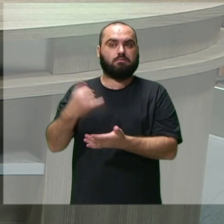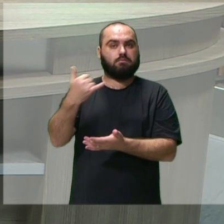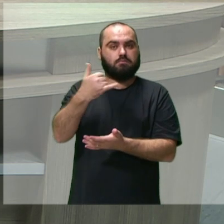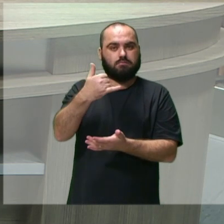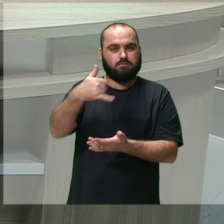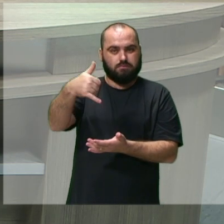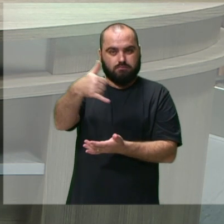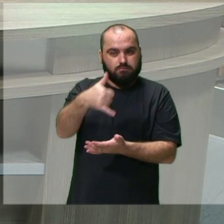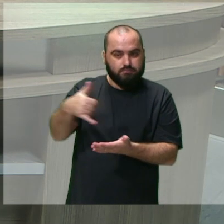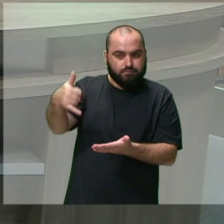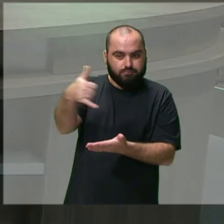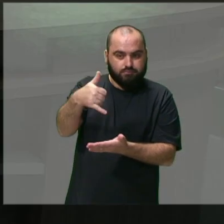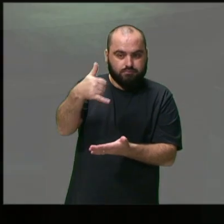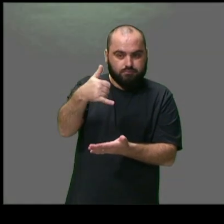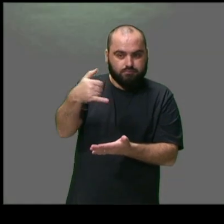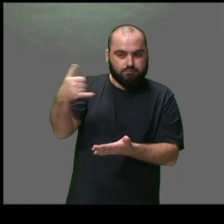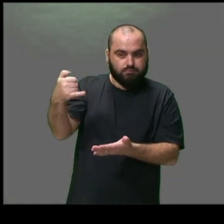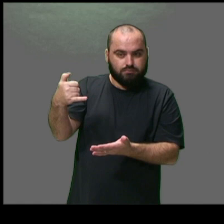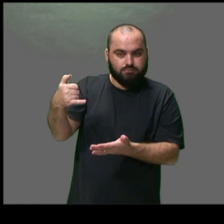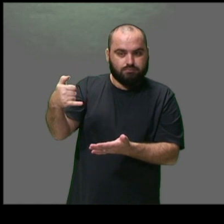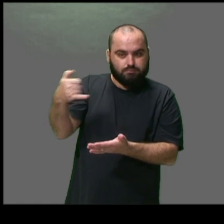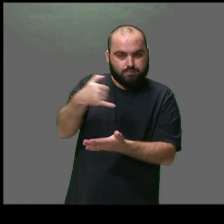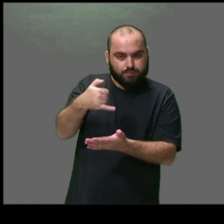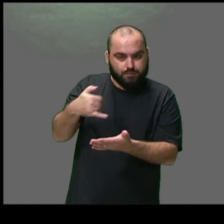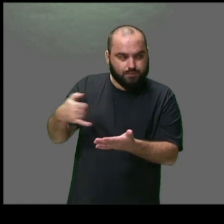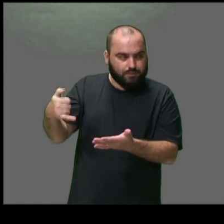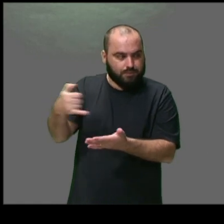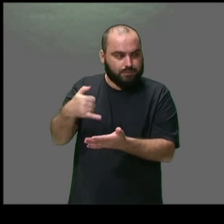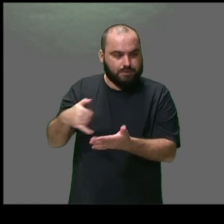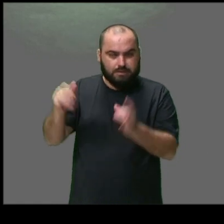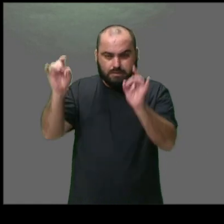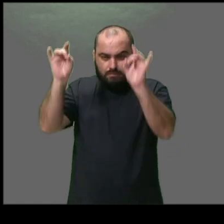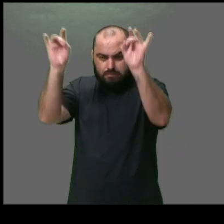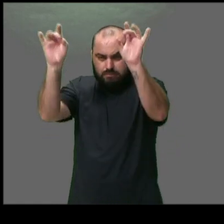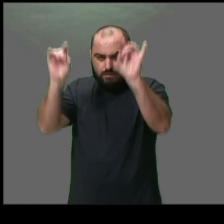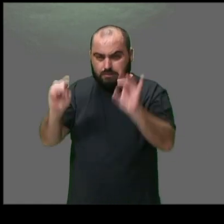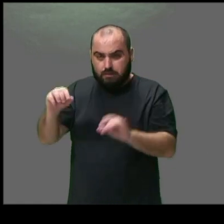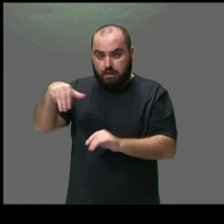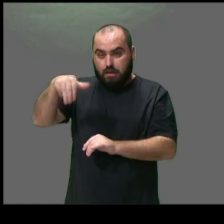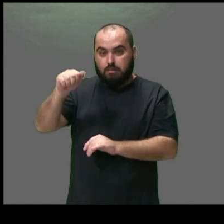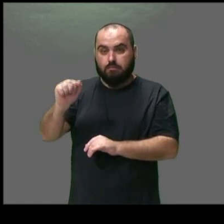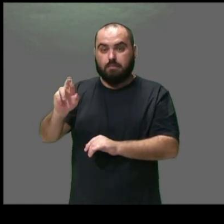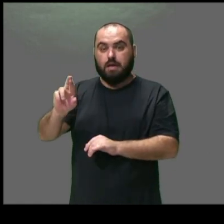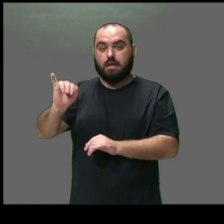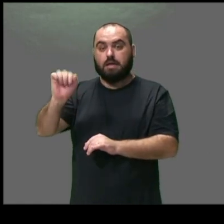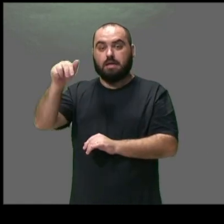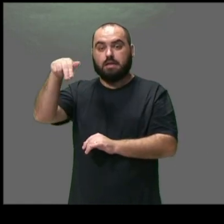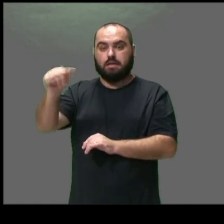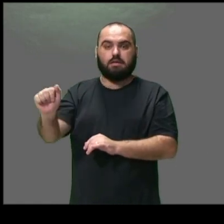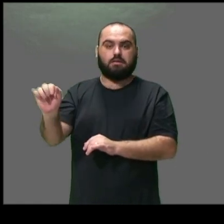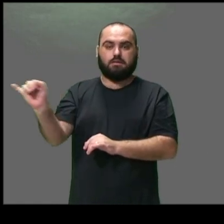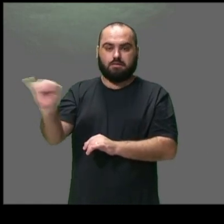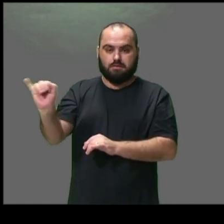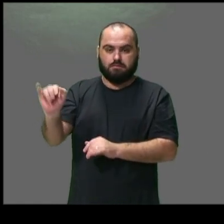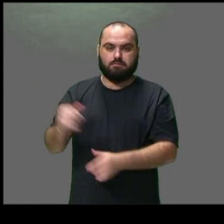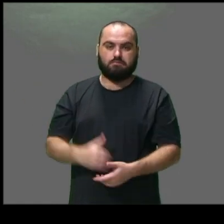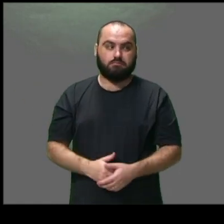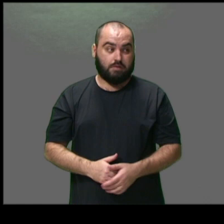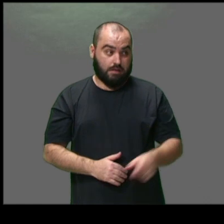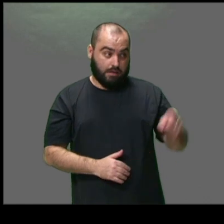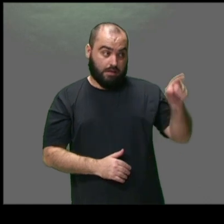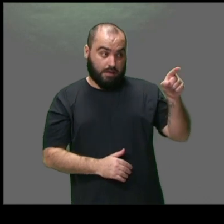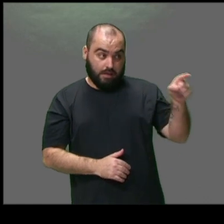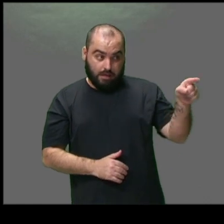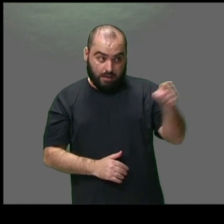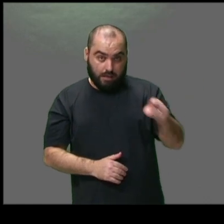nanquim, feito especialmente para a Marina Itajaí. Esse foi um trabalho sob encomenda? Sob